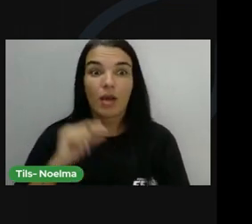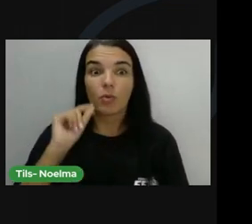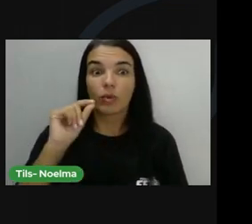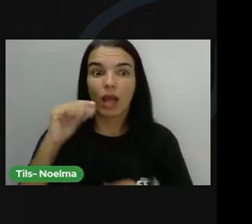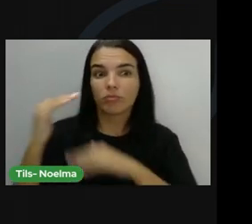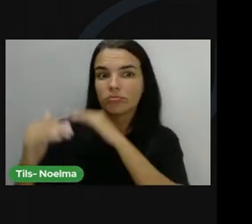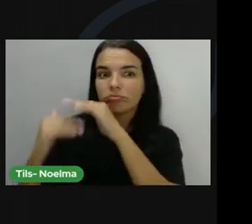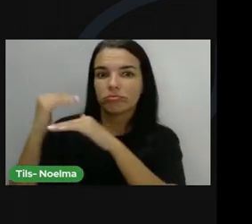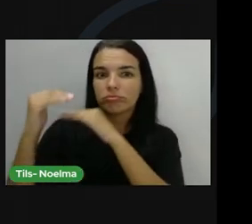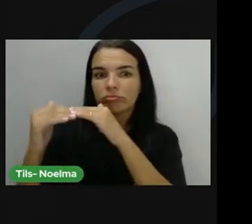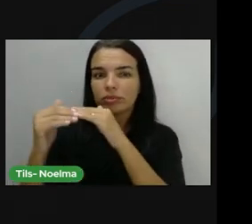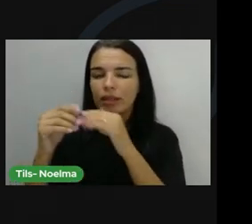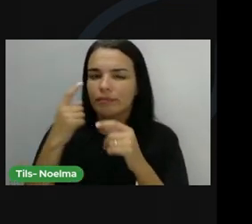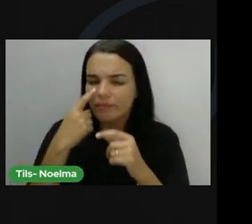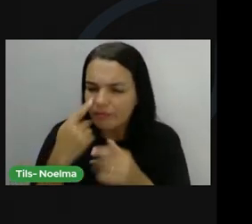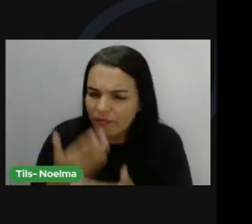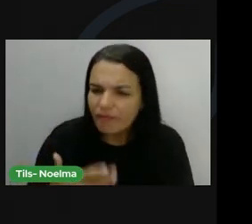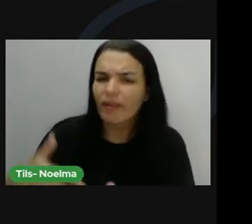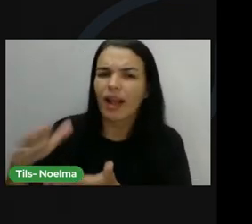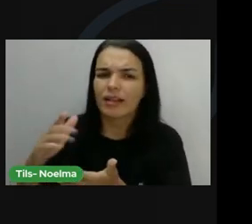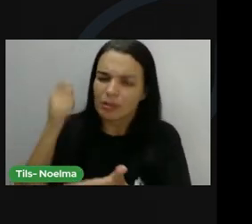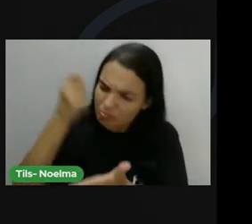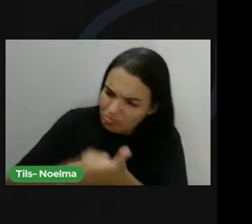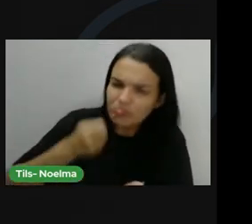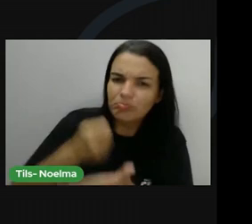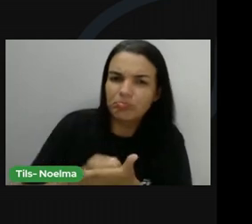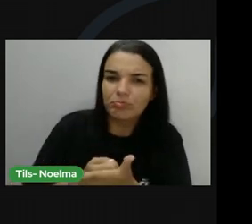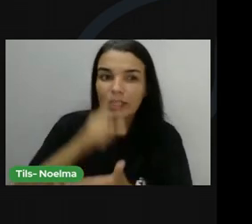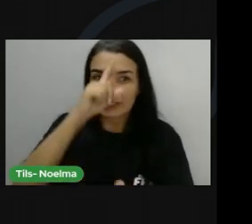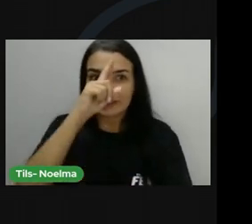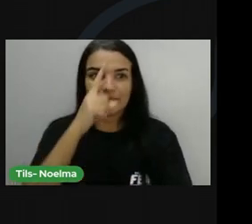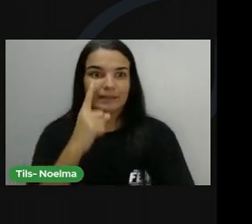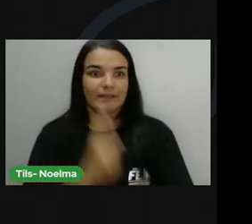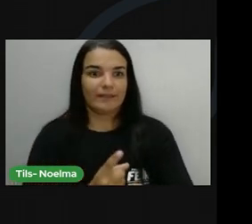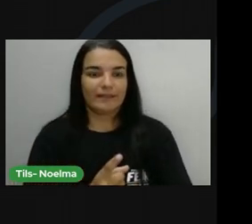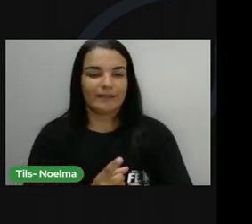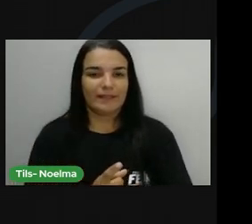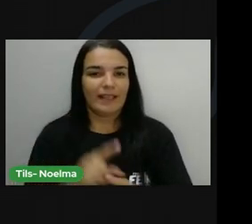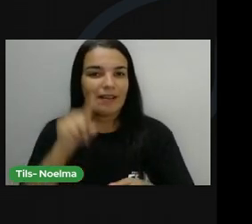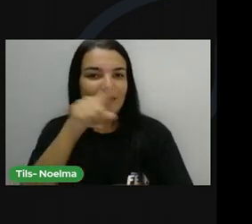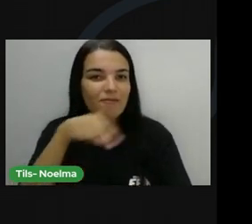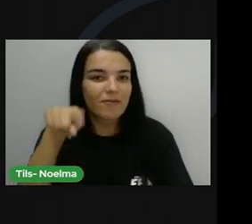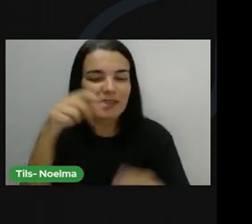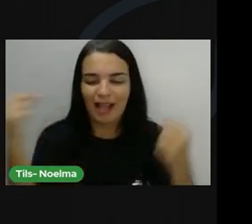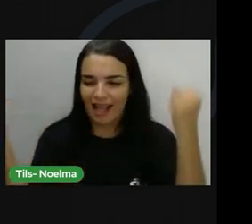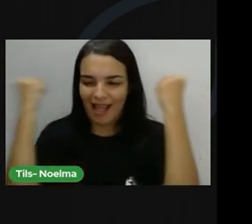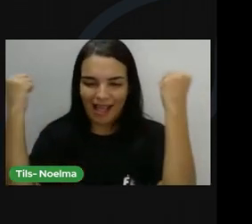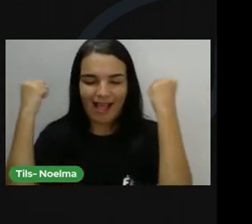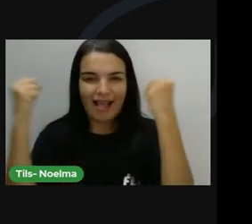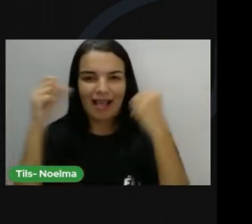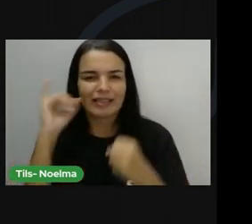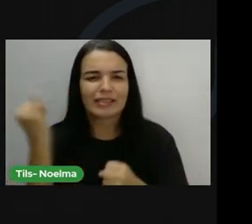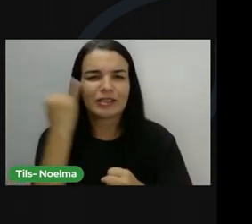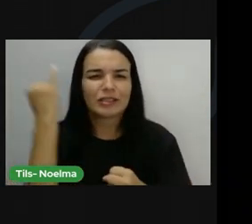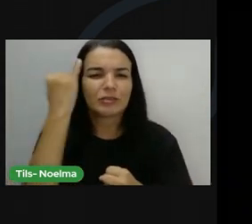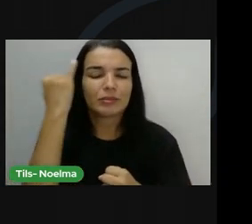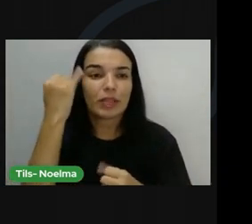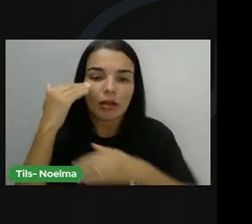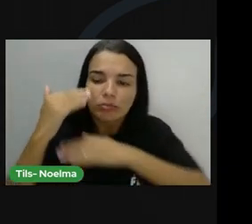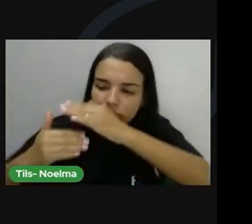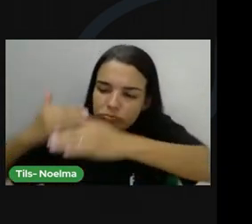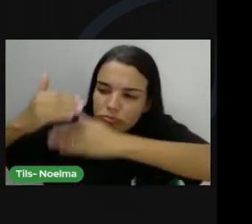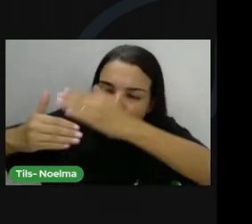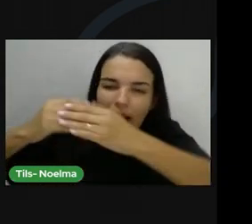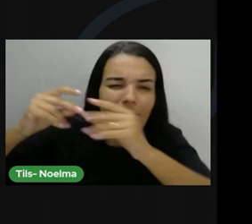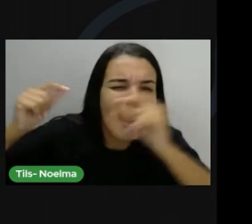importantes, como tentar, persistir e tomar decisões. Os exercícios são tão importantes que acompanham a humanidade desde a